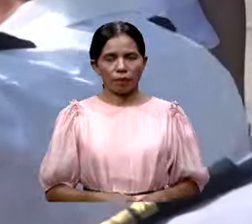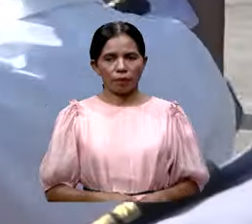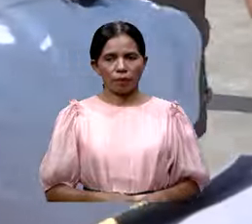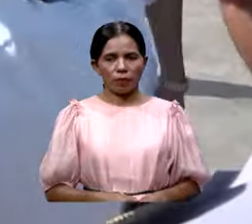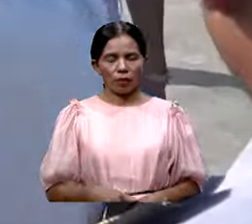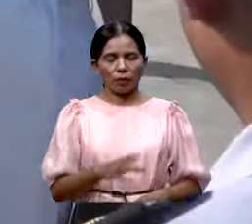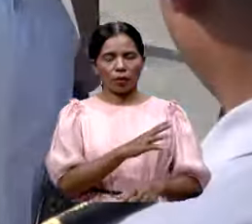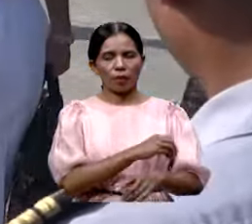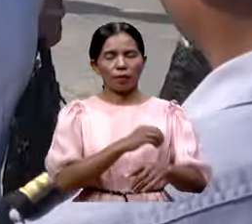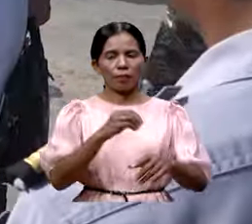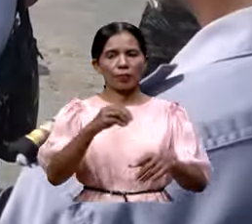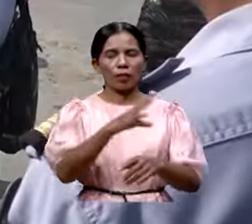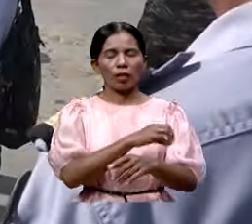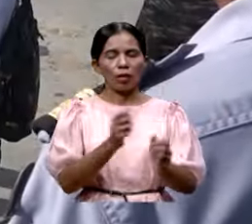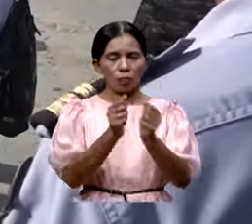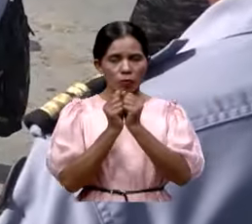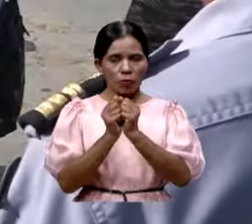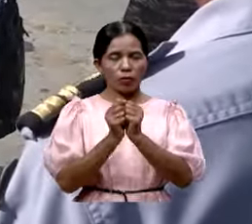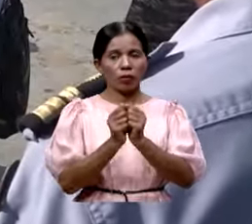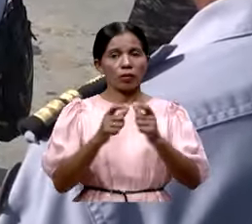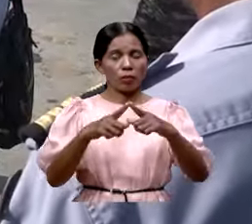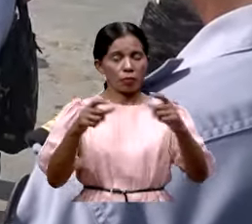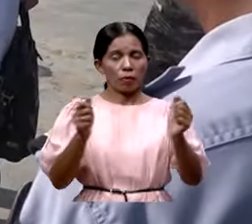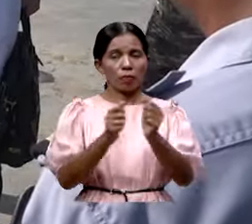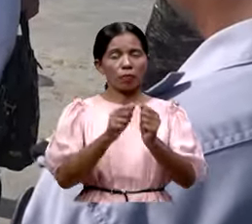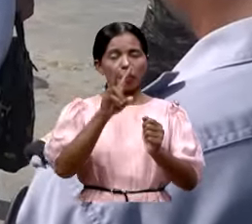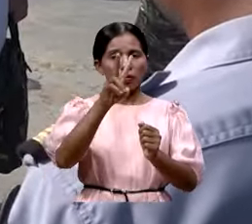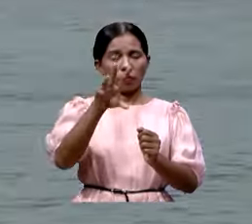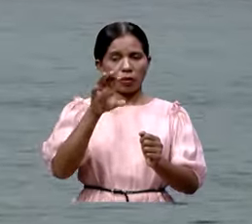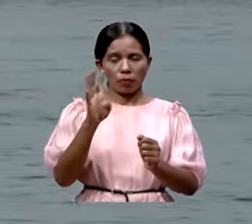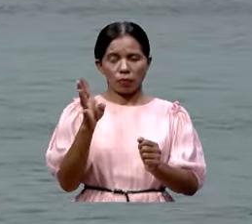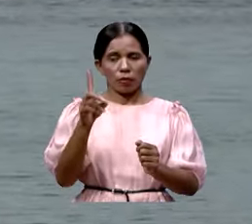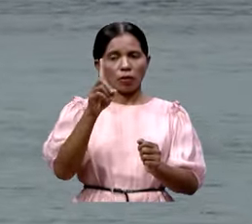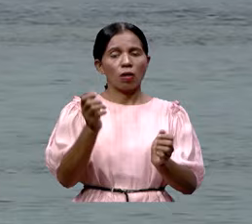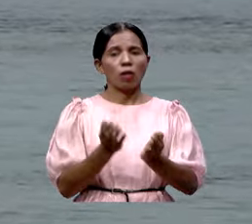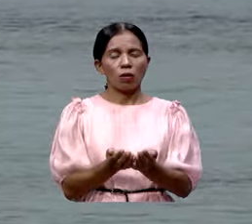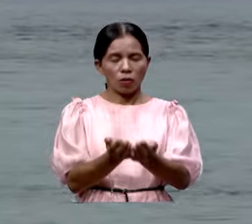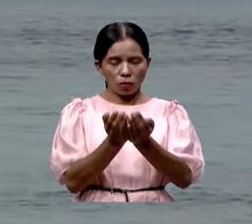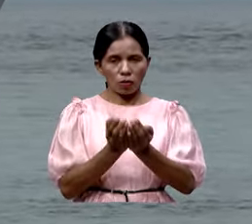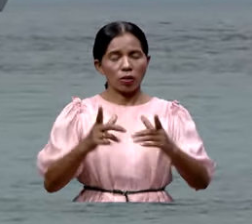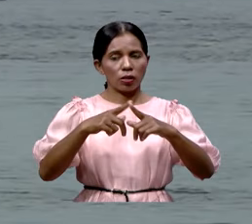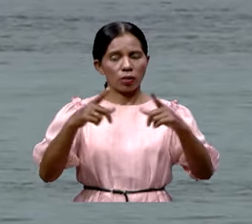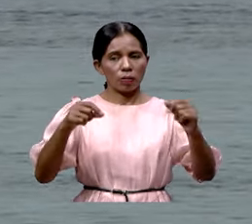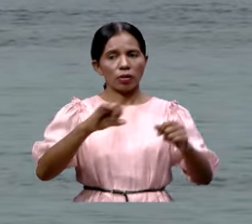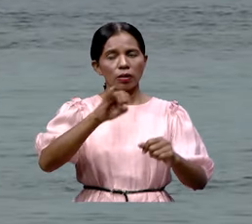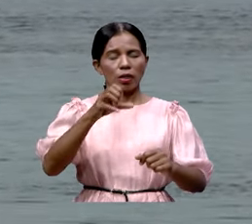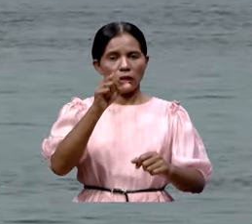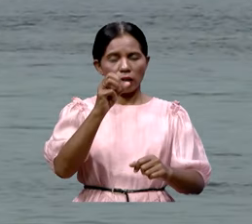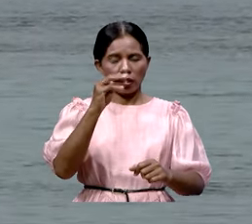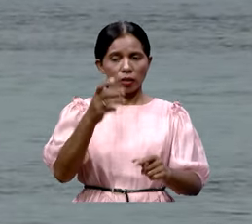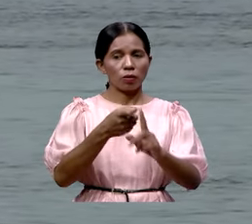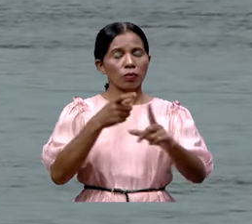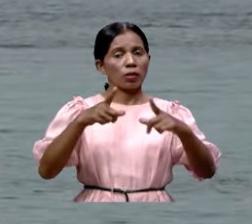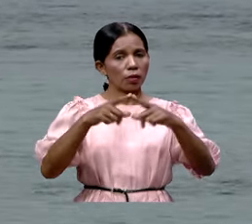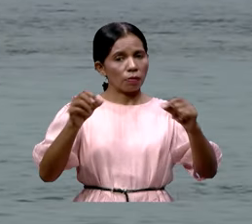Capitão Kawano Kohiniko, amuto com a equipa militar, amuto com a Tosrua Hatno Resengida, o RAU Fundo Marinha, Zies Murasame, o Si Japão,